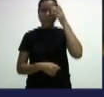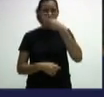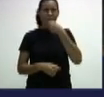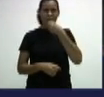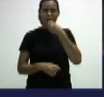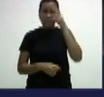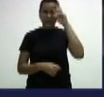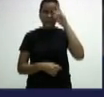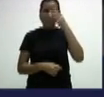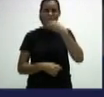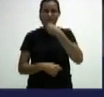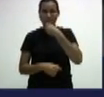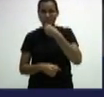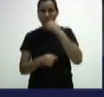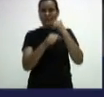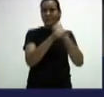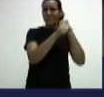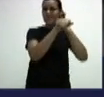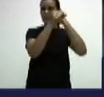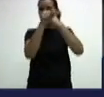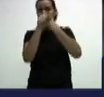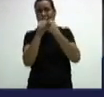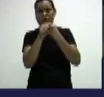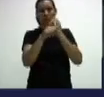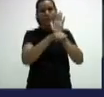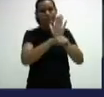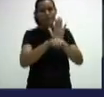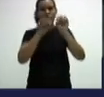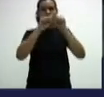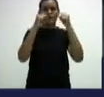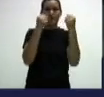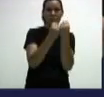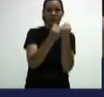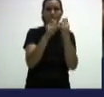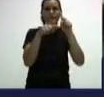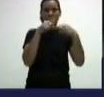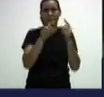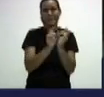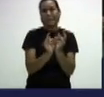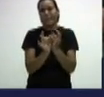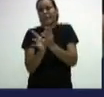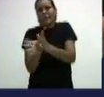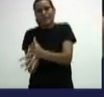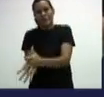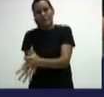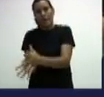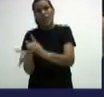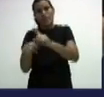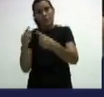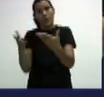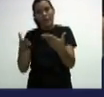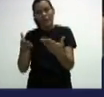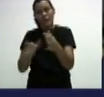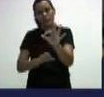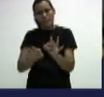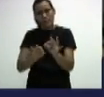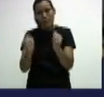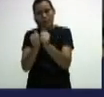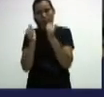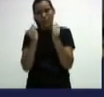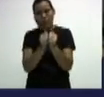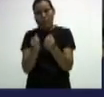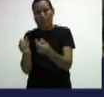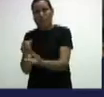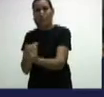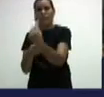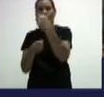mencionou, que estava lá, talvez, depois de ter contribuído tanto para a sociedade, relegada a um plano inferior, consegue voltar e se sentir viva de novo.